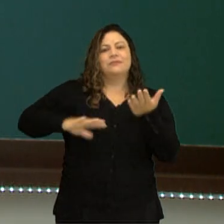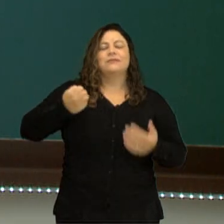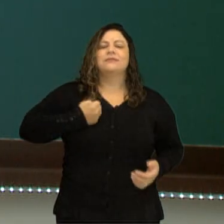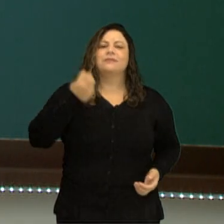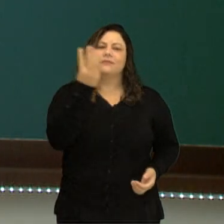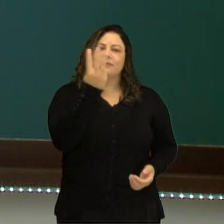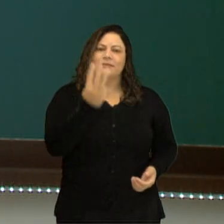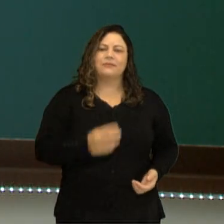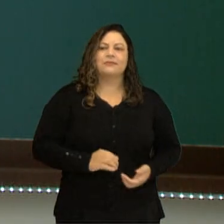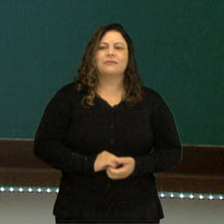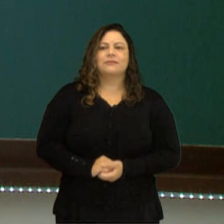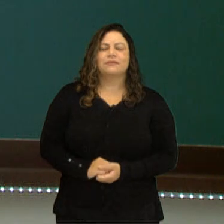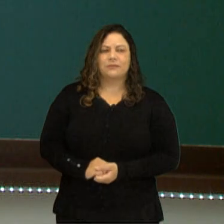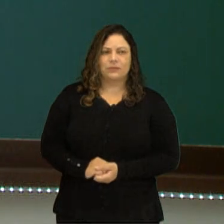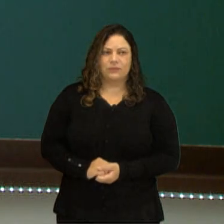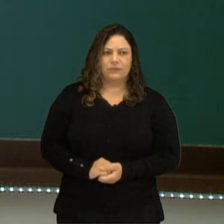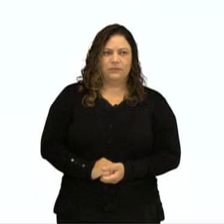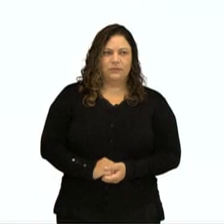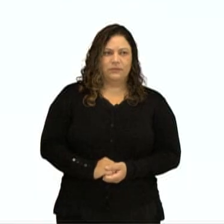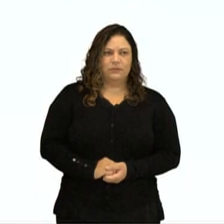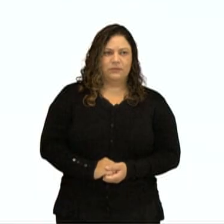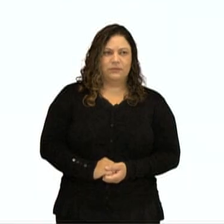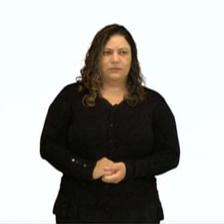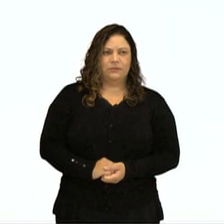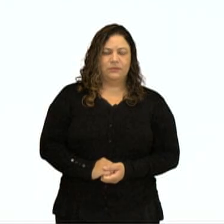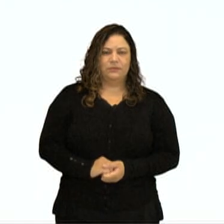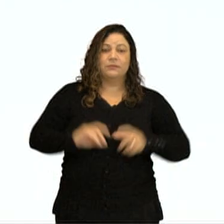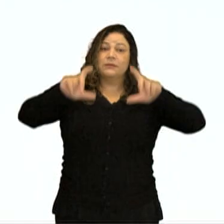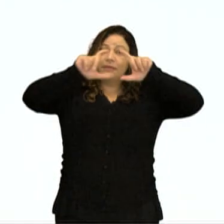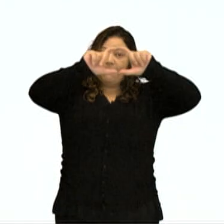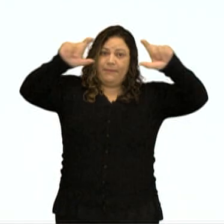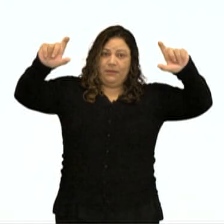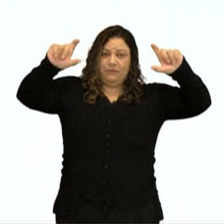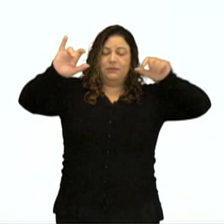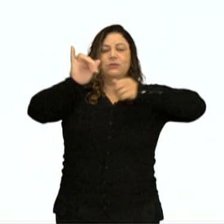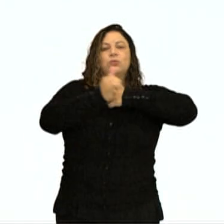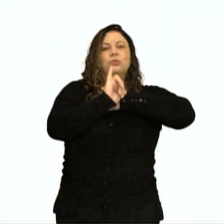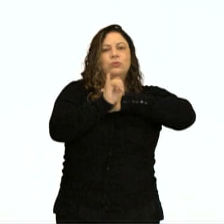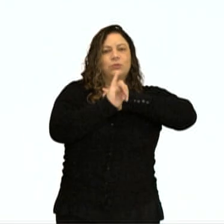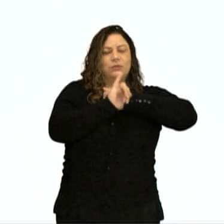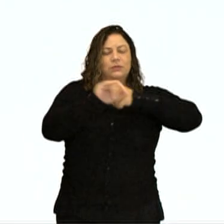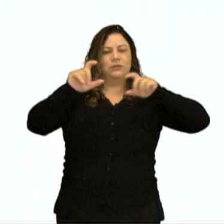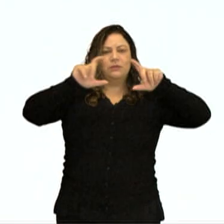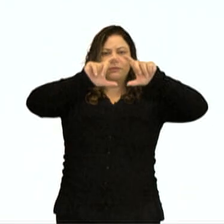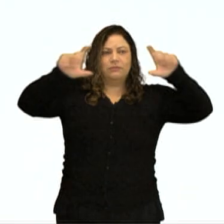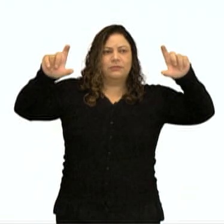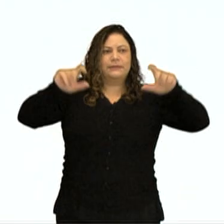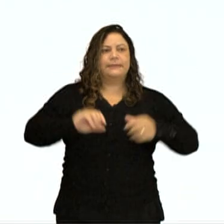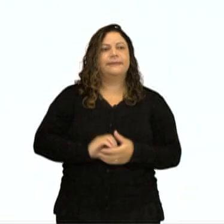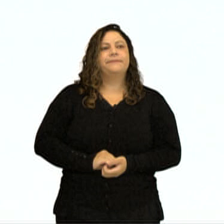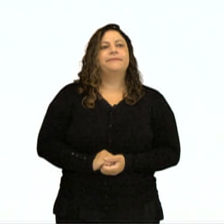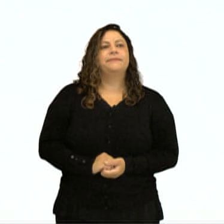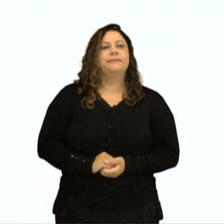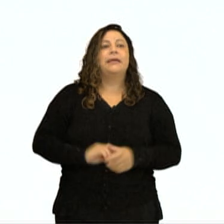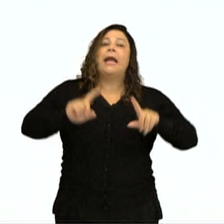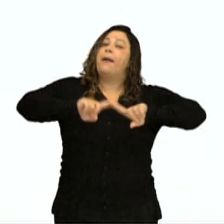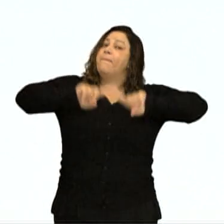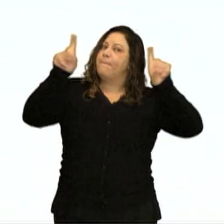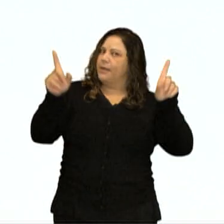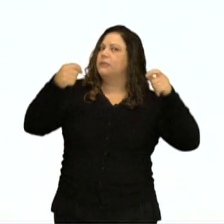Atividade 3. Mais um trecho da crônica, mas era